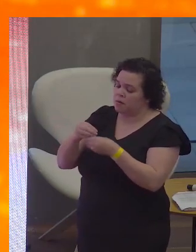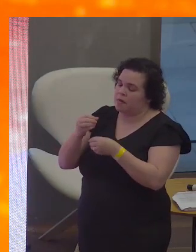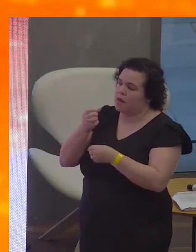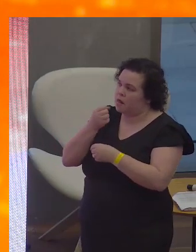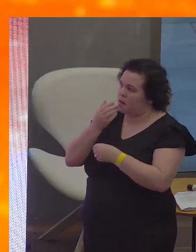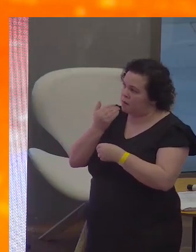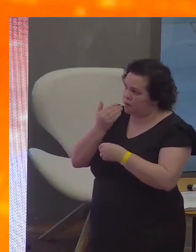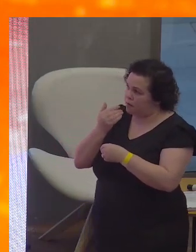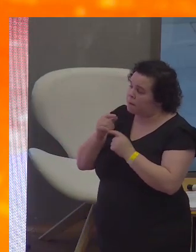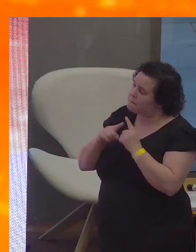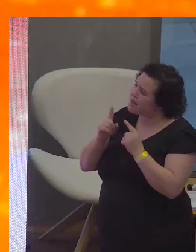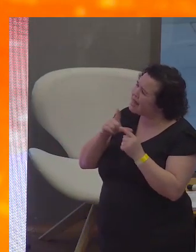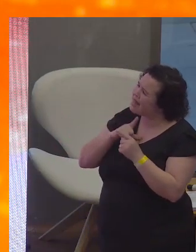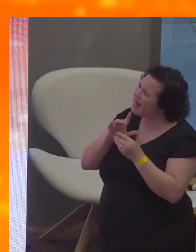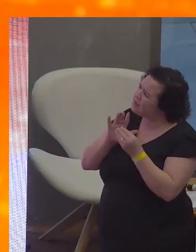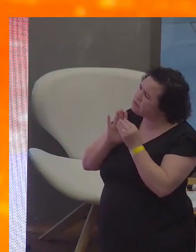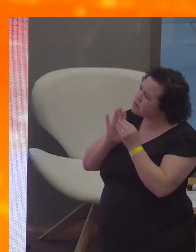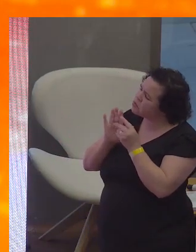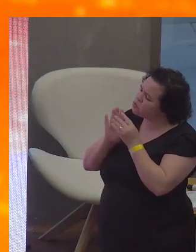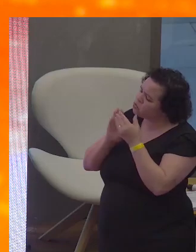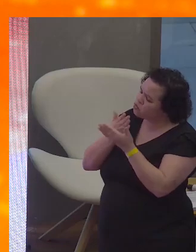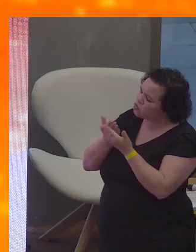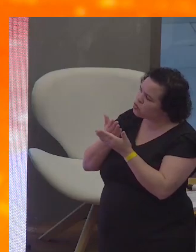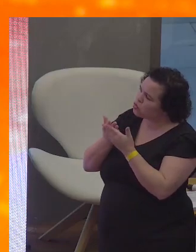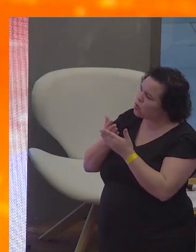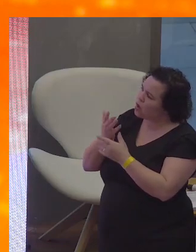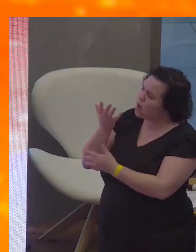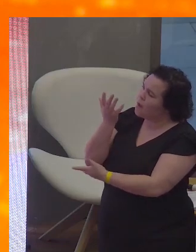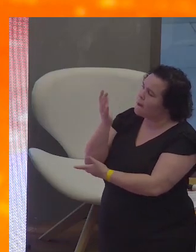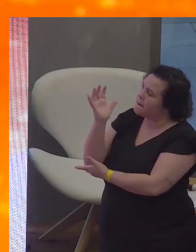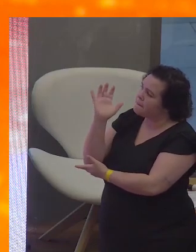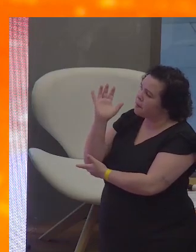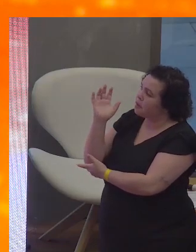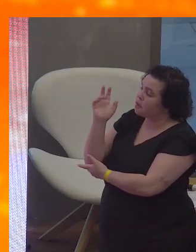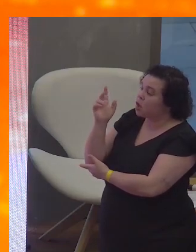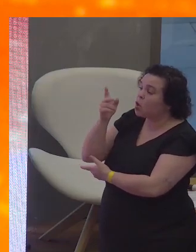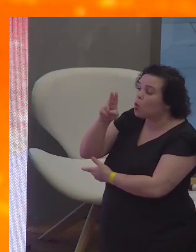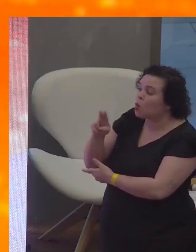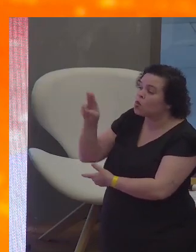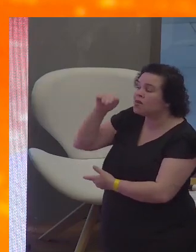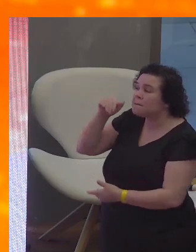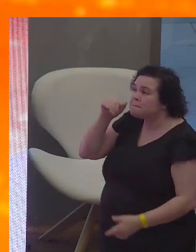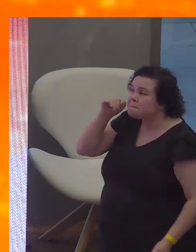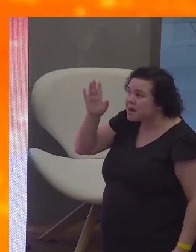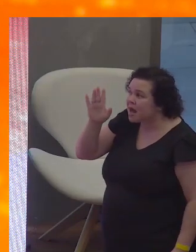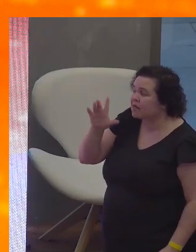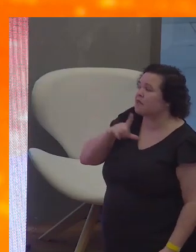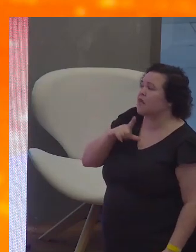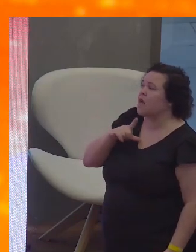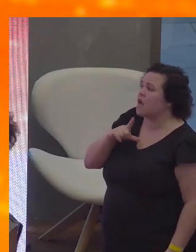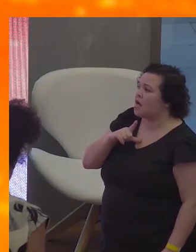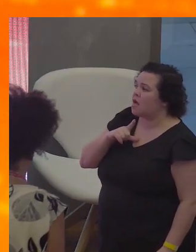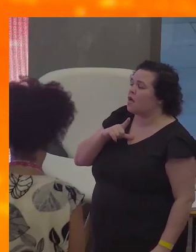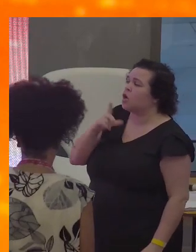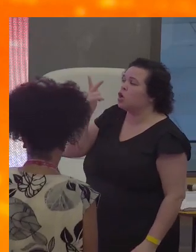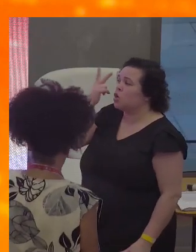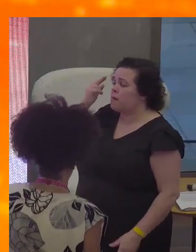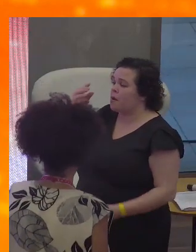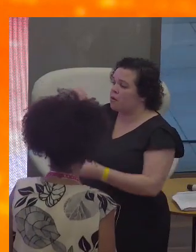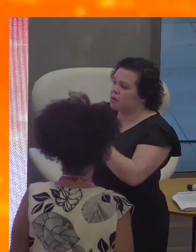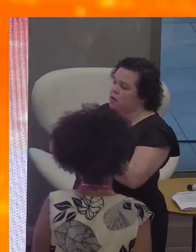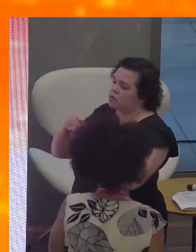nesse estudo? As plantas e os extratos botânicos mais utilizados, mais presentes em suplementos